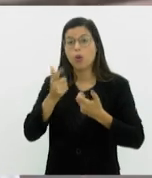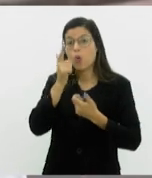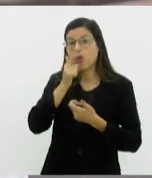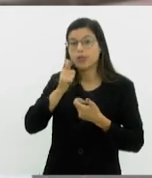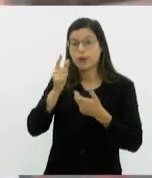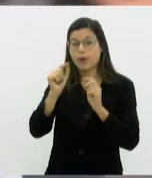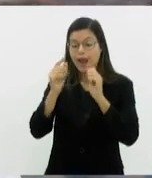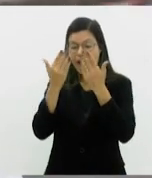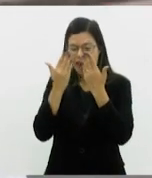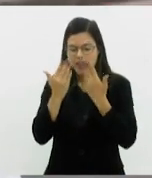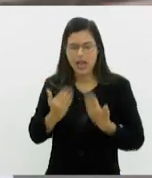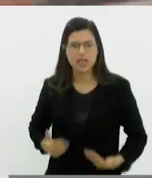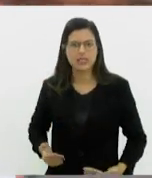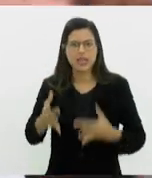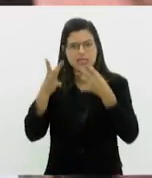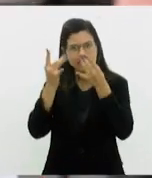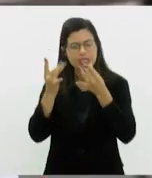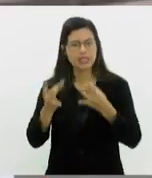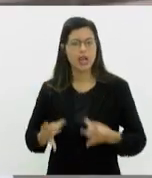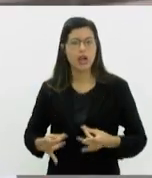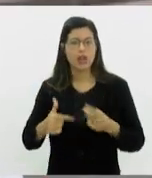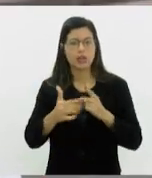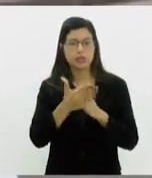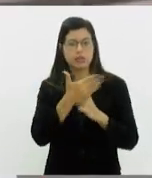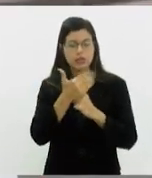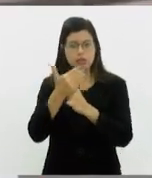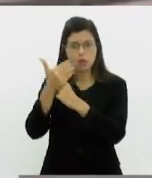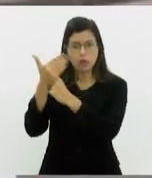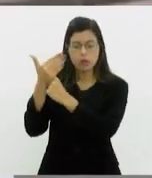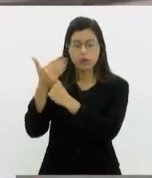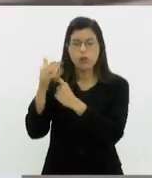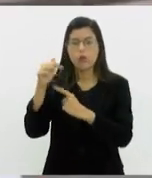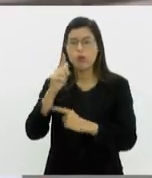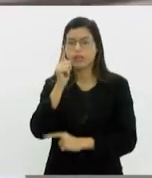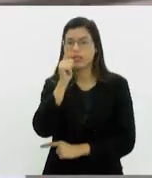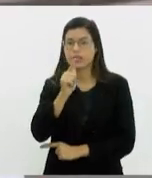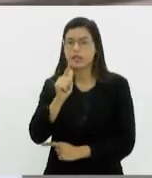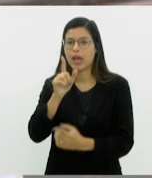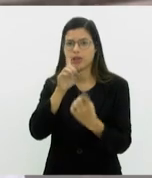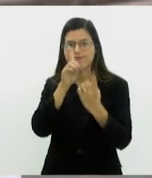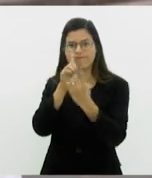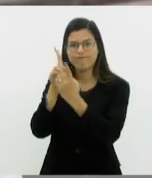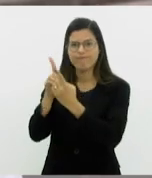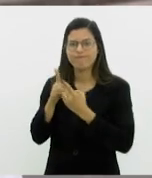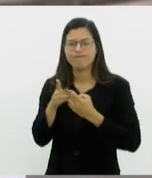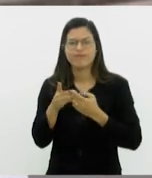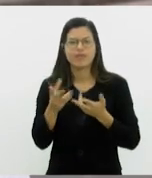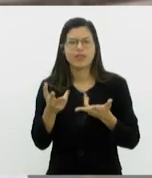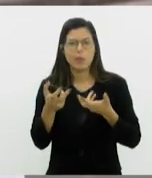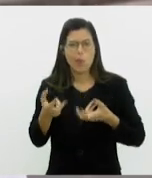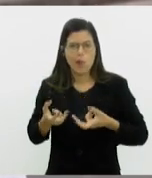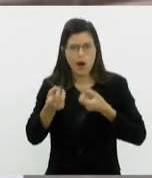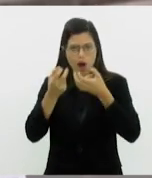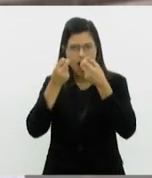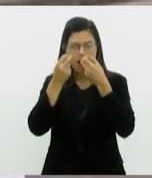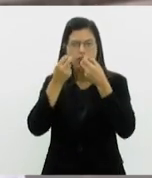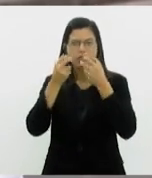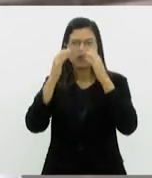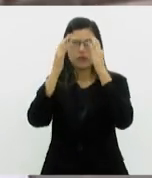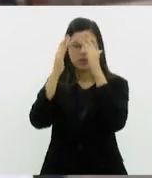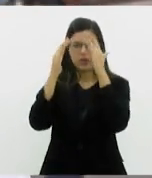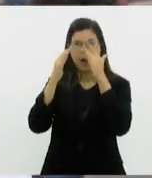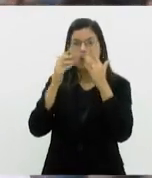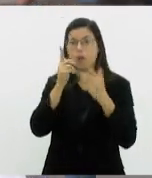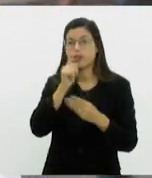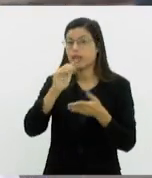E essa tecnologia, quanto antes você consegue diagnosticar o tumor cerebral, você consegue retirar ele, né,